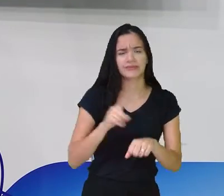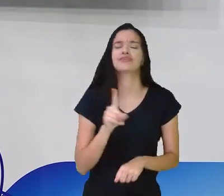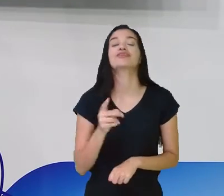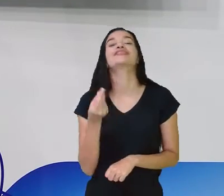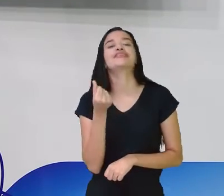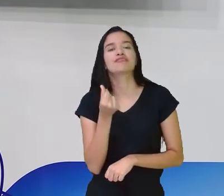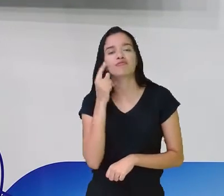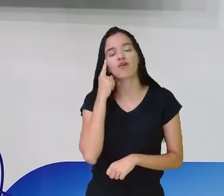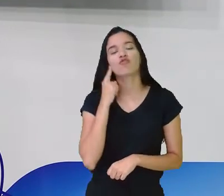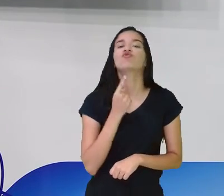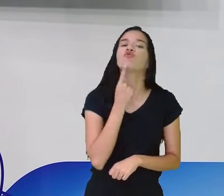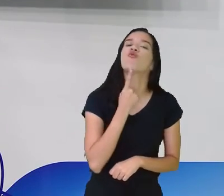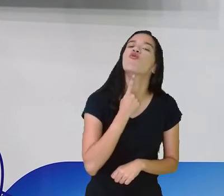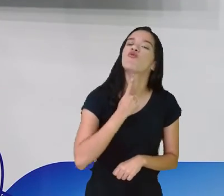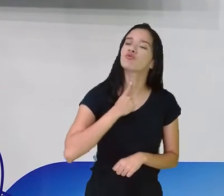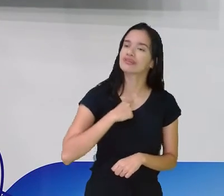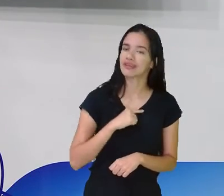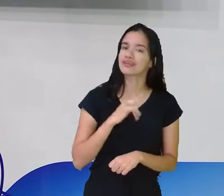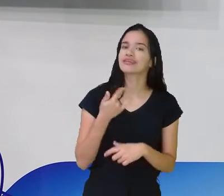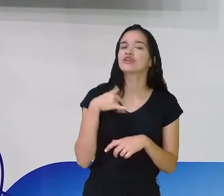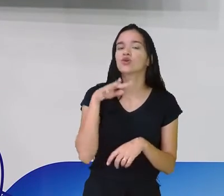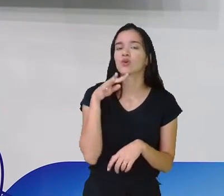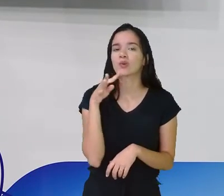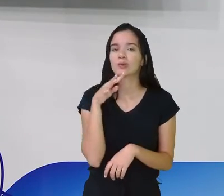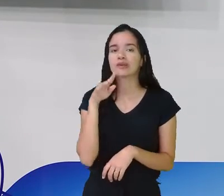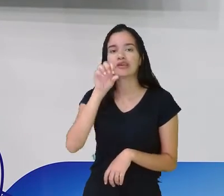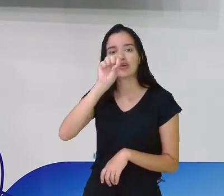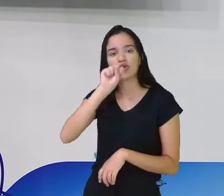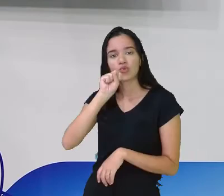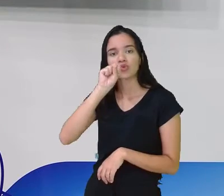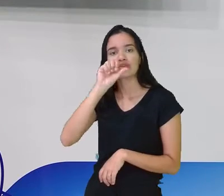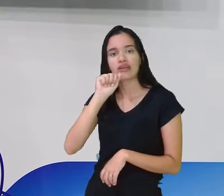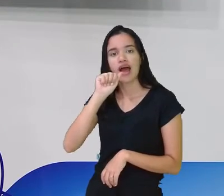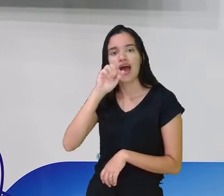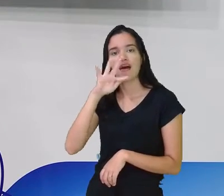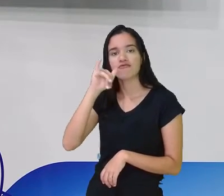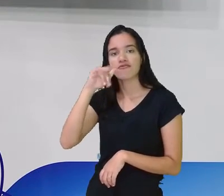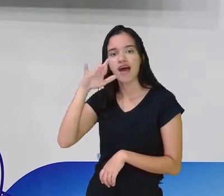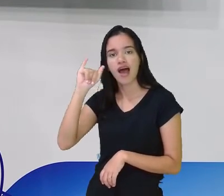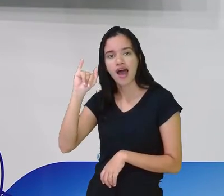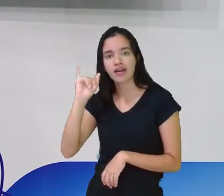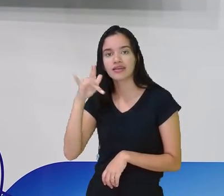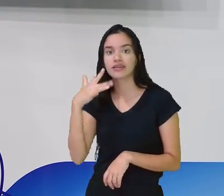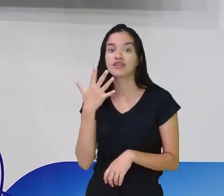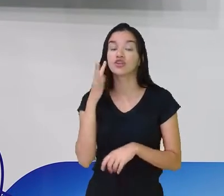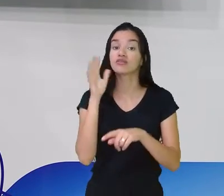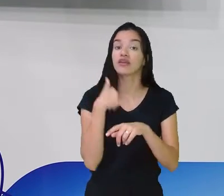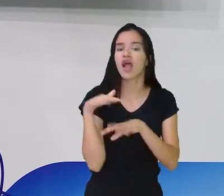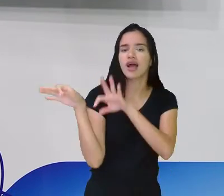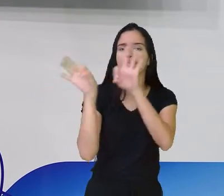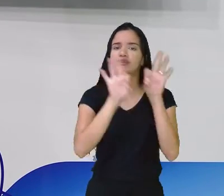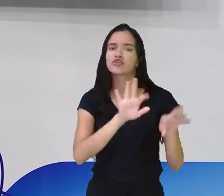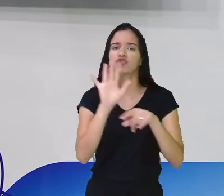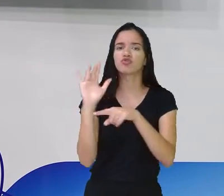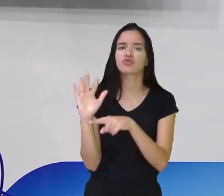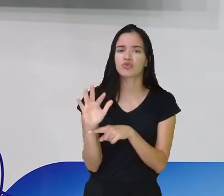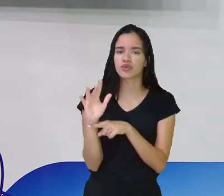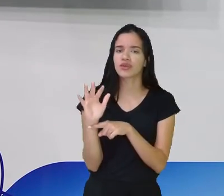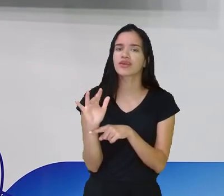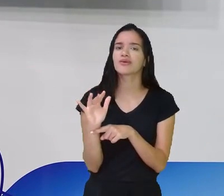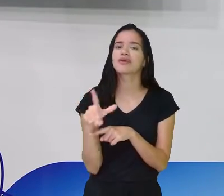teria, assim, vontade de conhecer. O pessoal faz safari, não é? Por aí conhecendo. Quem aqui nunca assistiu aquele filme que as pessoas vão